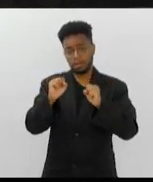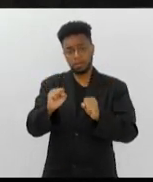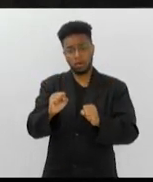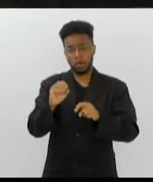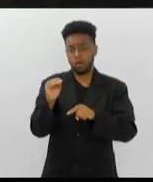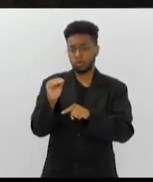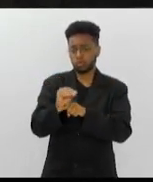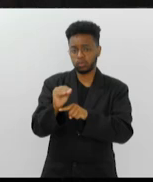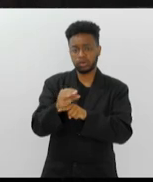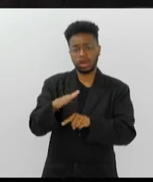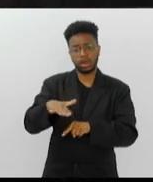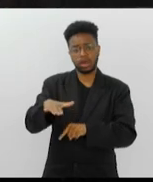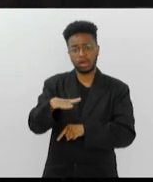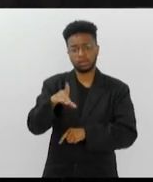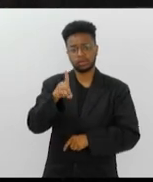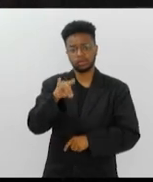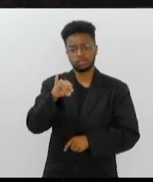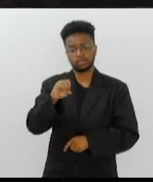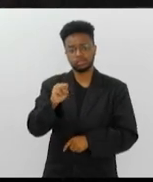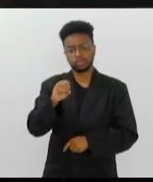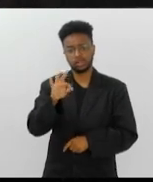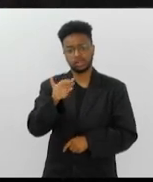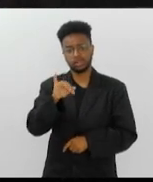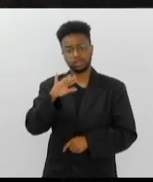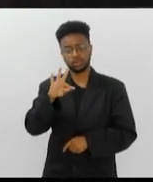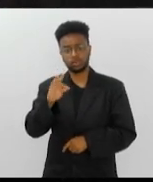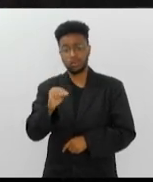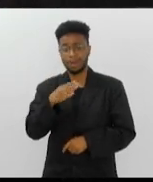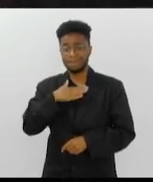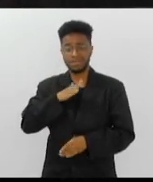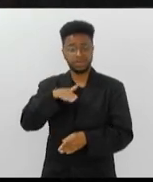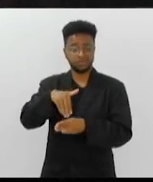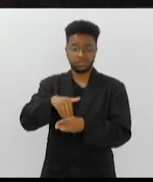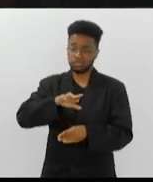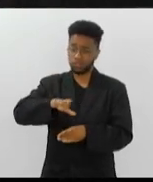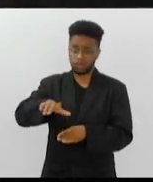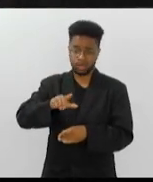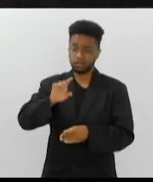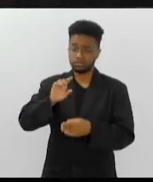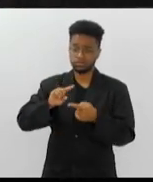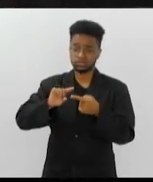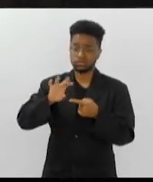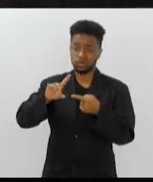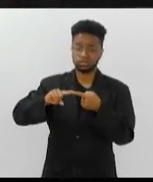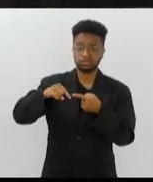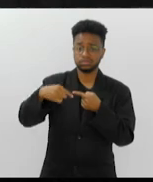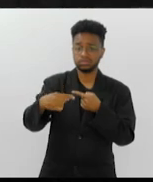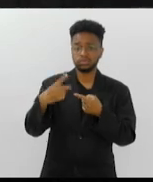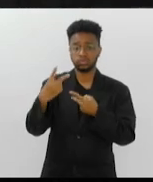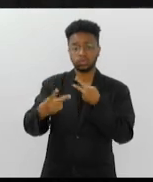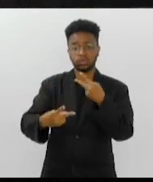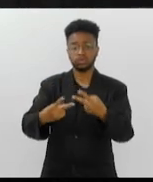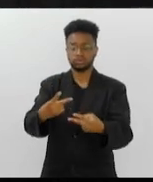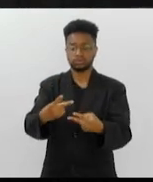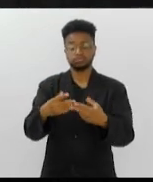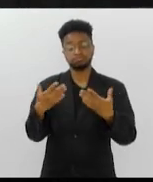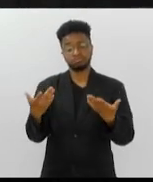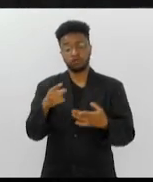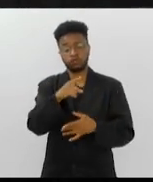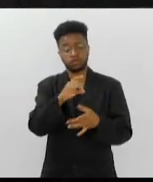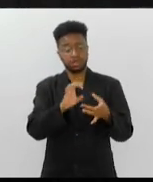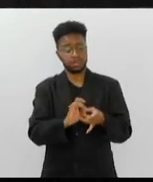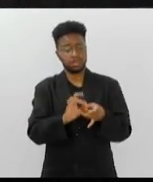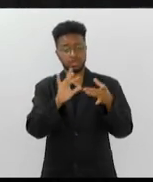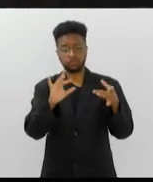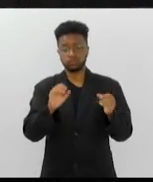da área distrital, essa eleição não é minha, a eleição minha é a próxima, De modo que você está autorizado, com